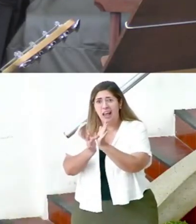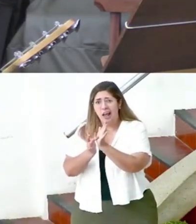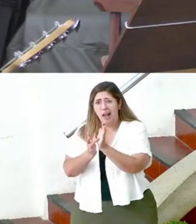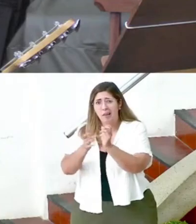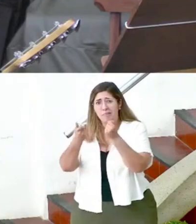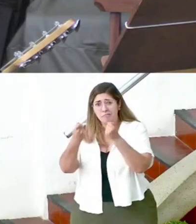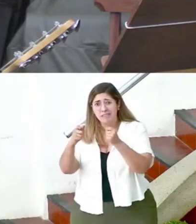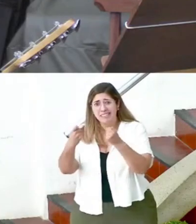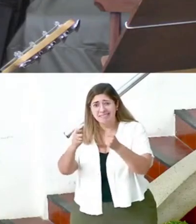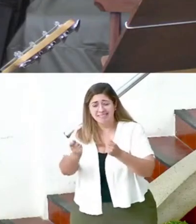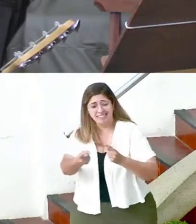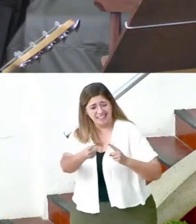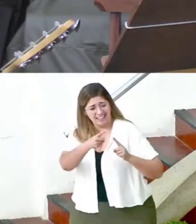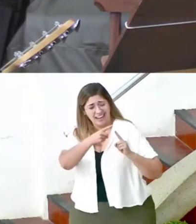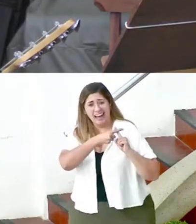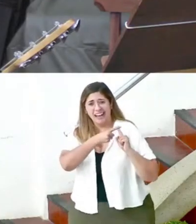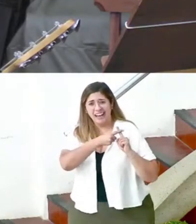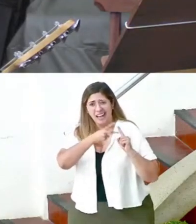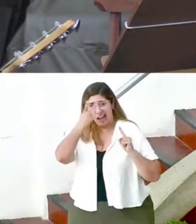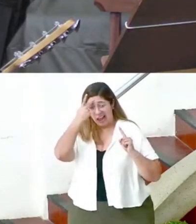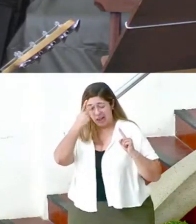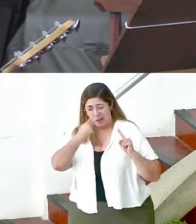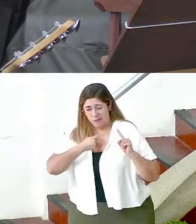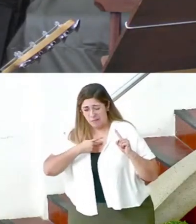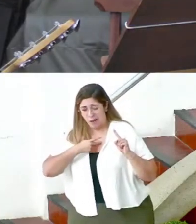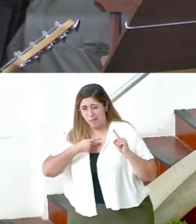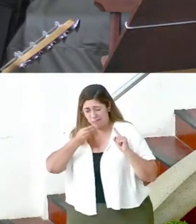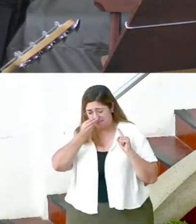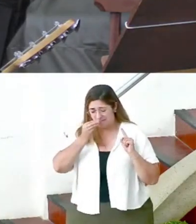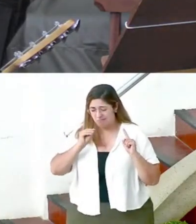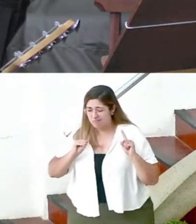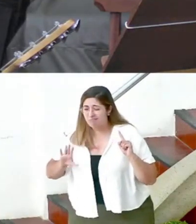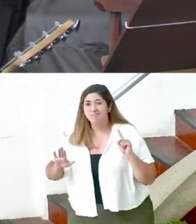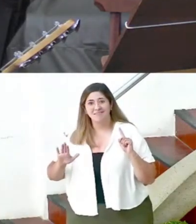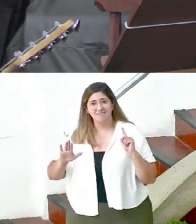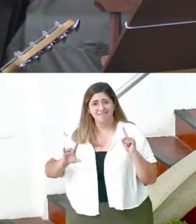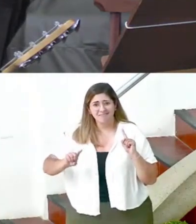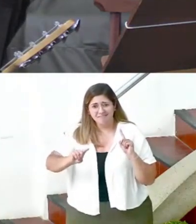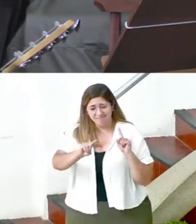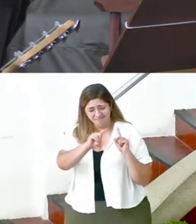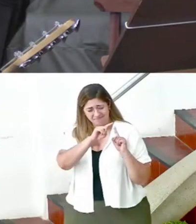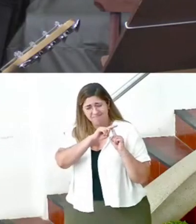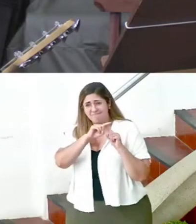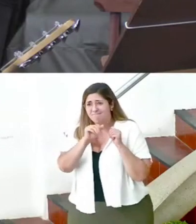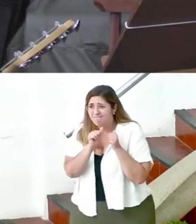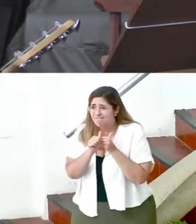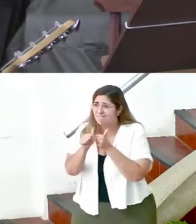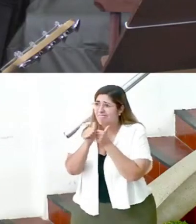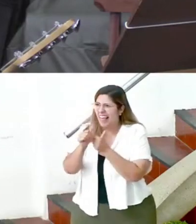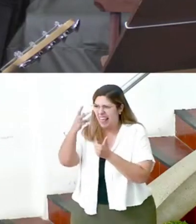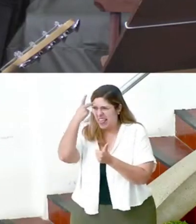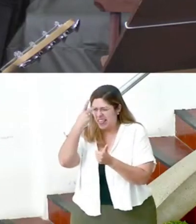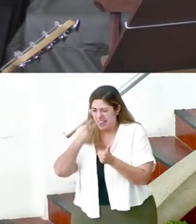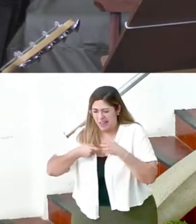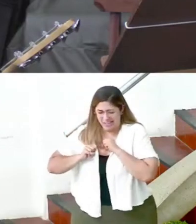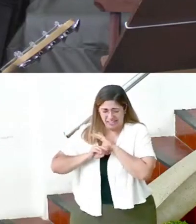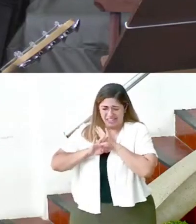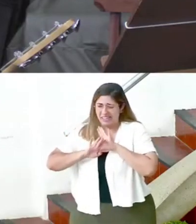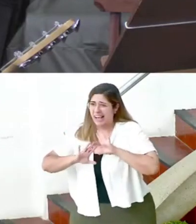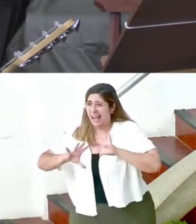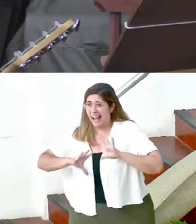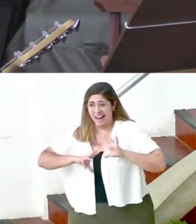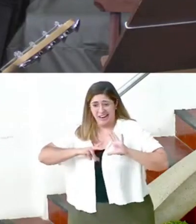mesmo, tá? Não dá para se autovalorizar, não dá para se autoengrandecer, não dá para justificar, não dá para dizer